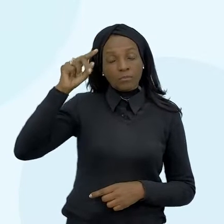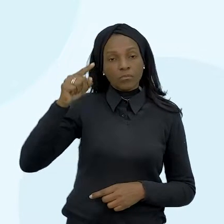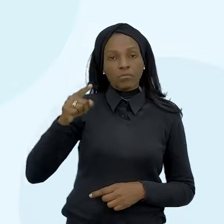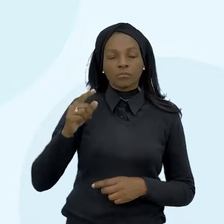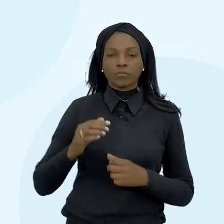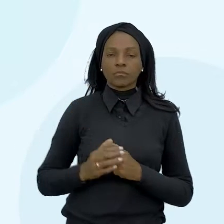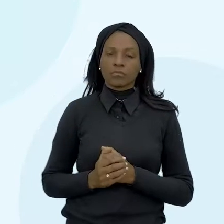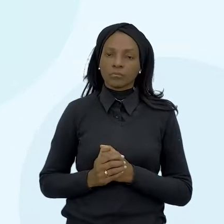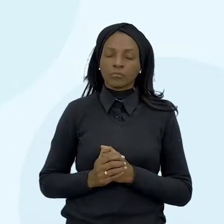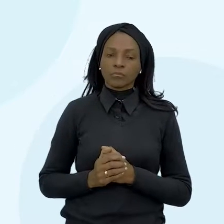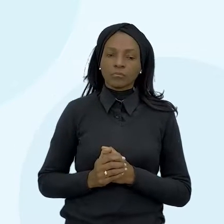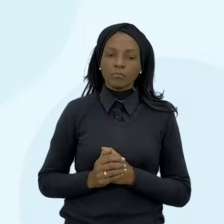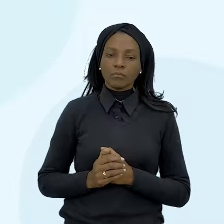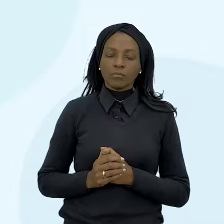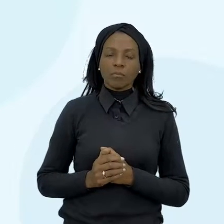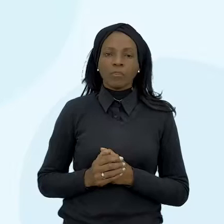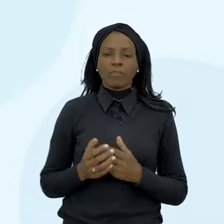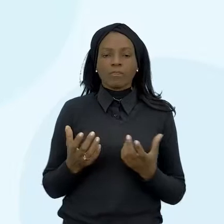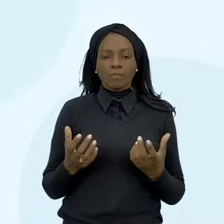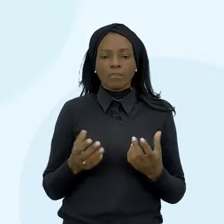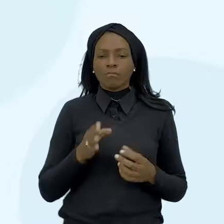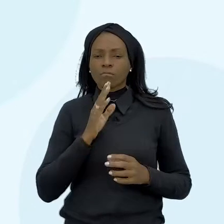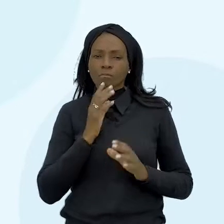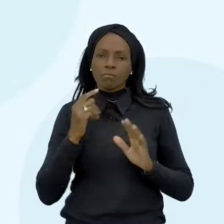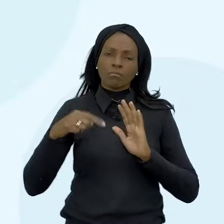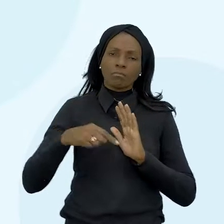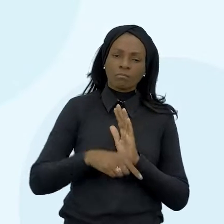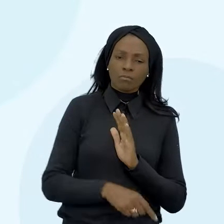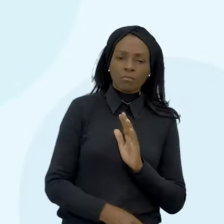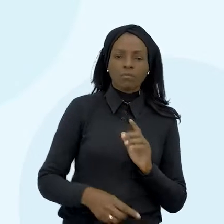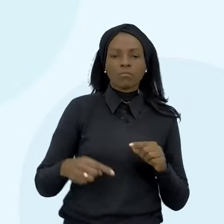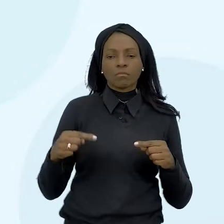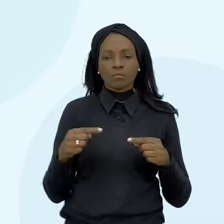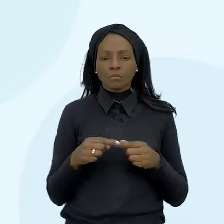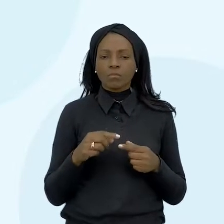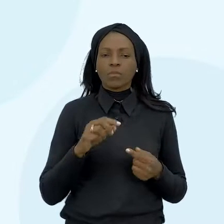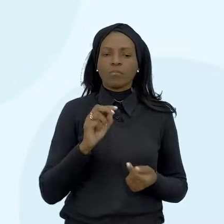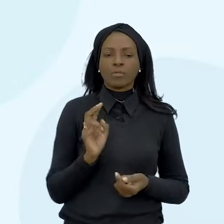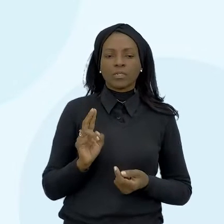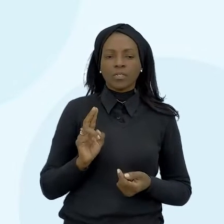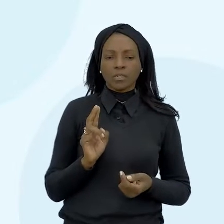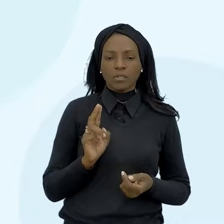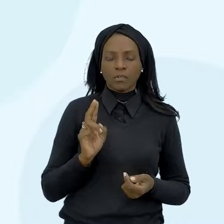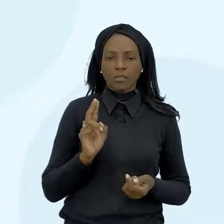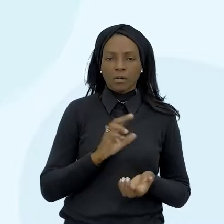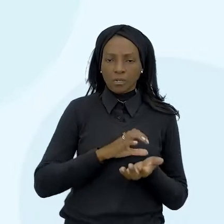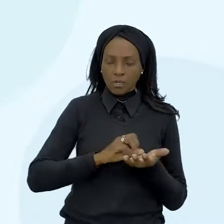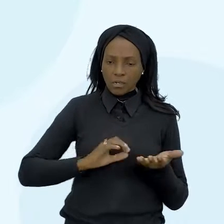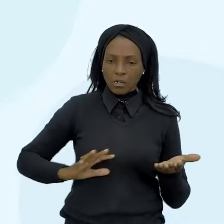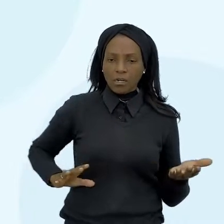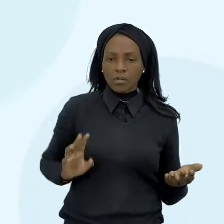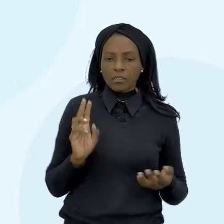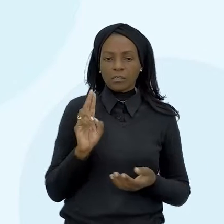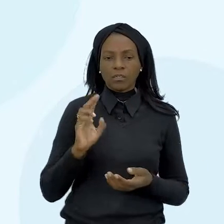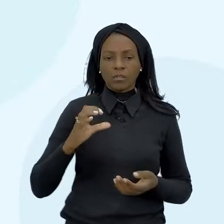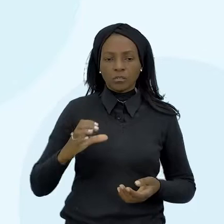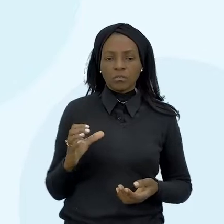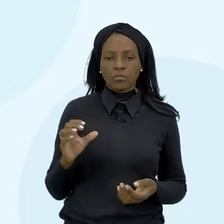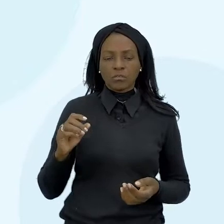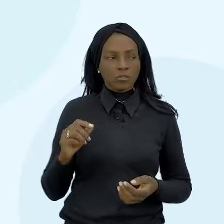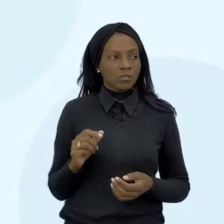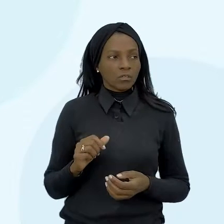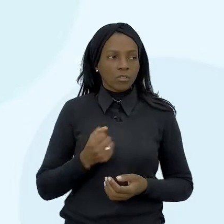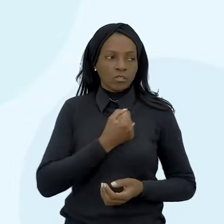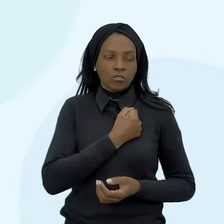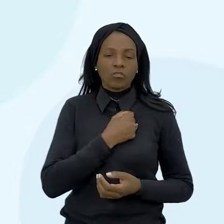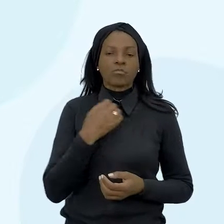vocês que esse aprofundamento faz parte da unidade curricular. Números também importam, que como